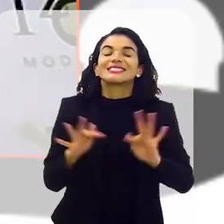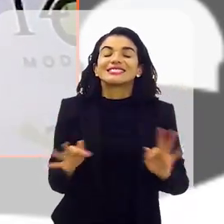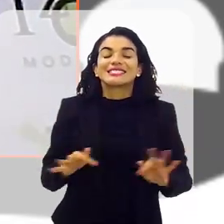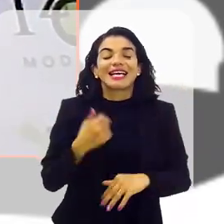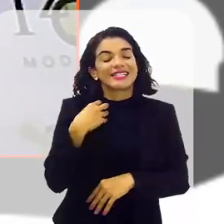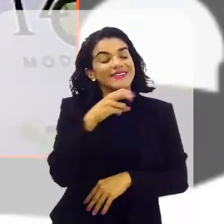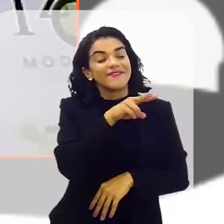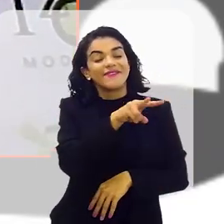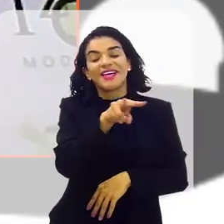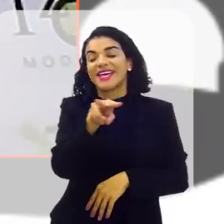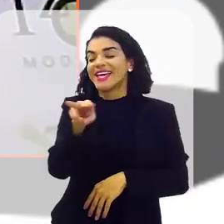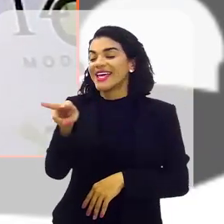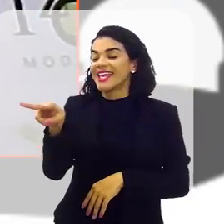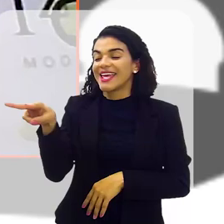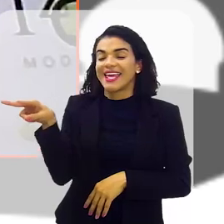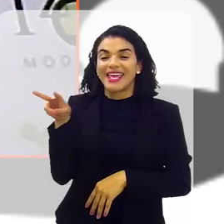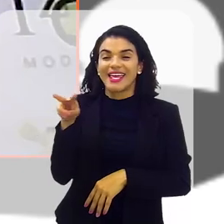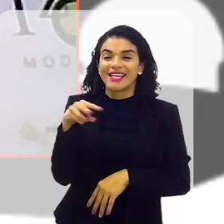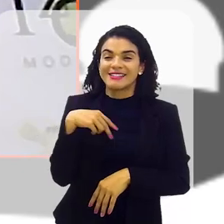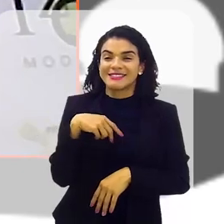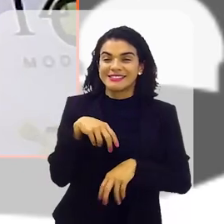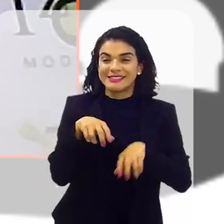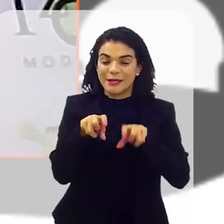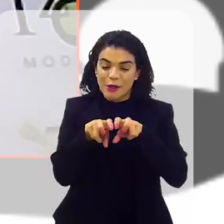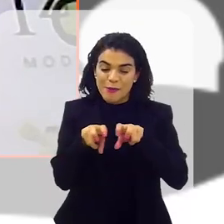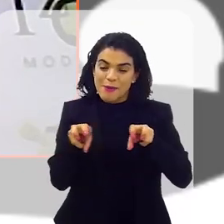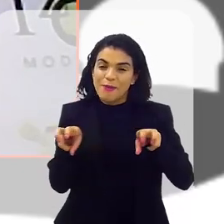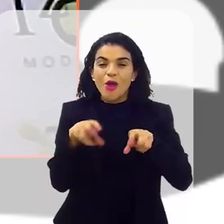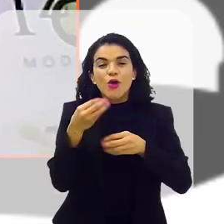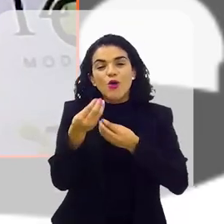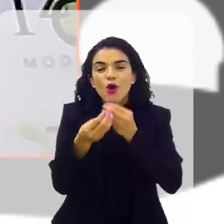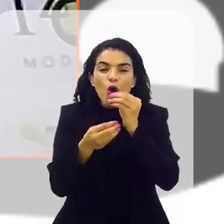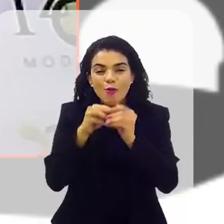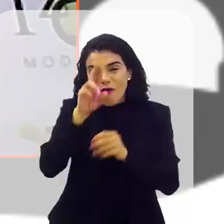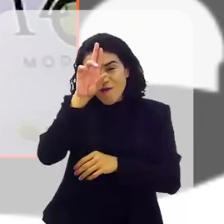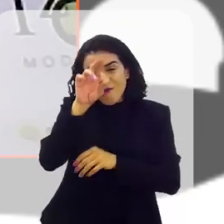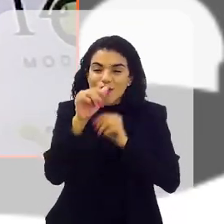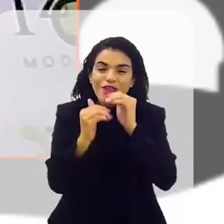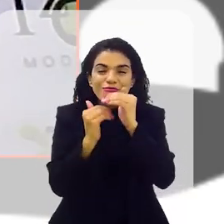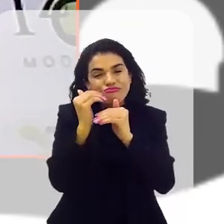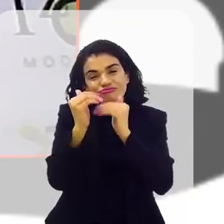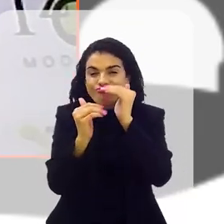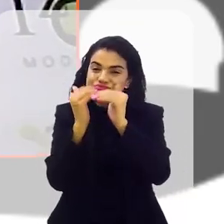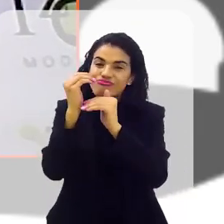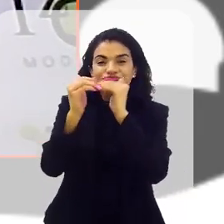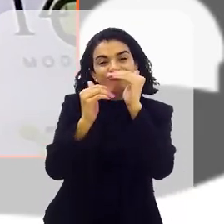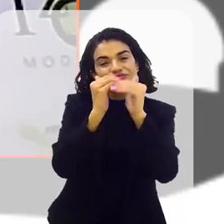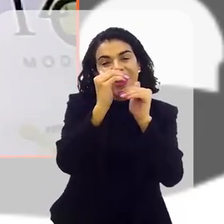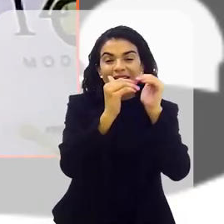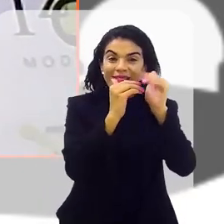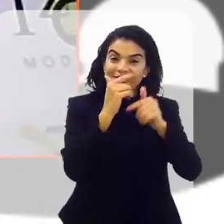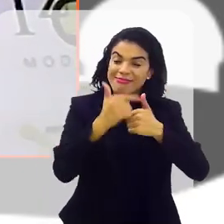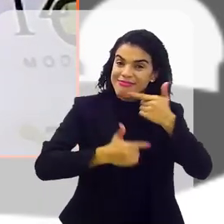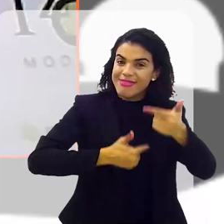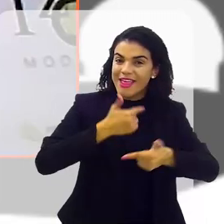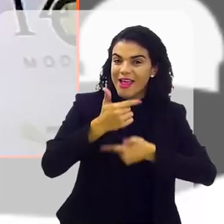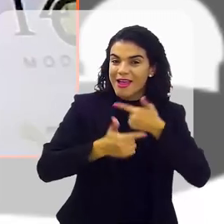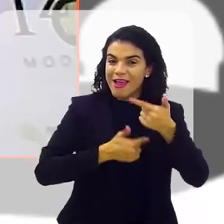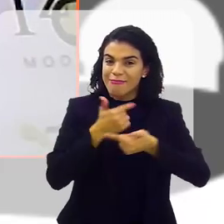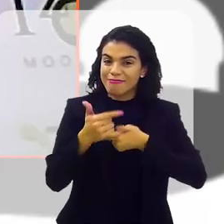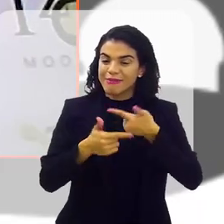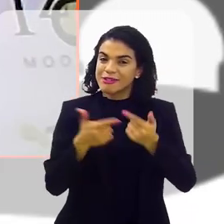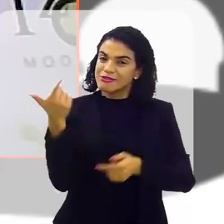de estar vendo lá de baixo lá do comecinho a formiguinha trabalhando trabalhando junto com as outras formiguinhas